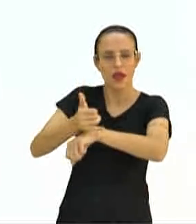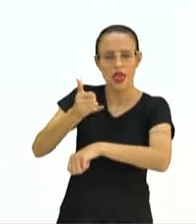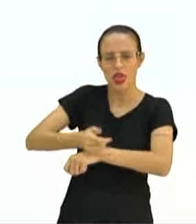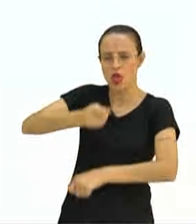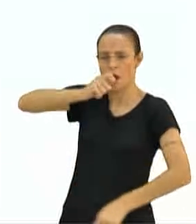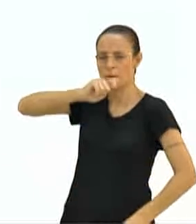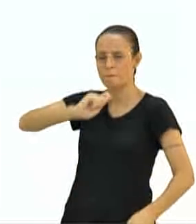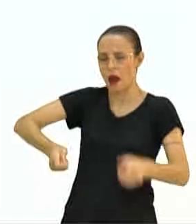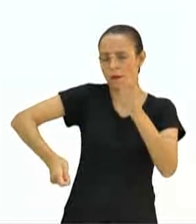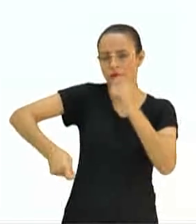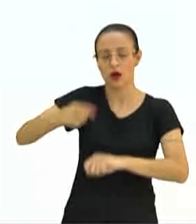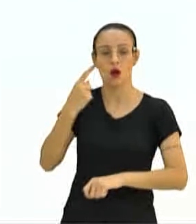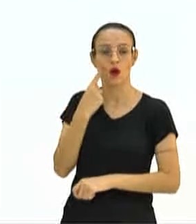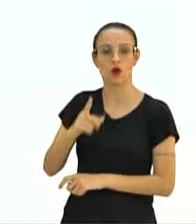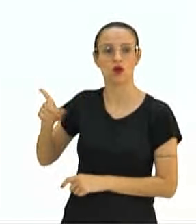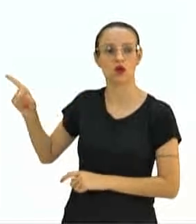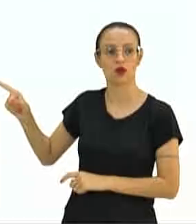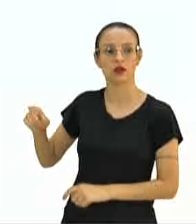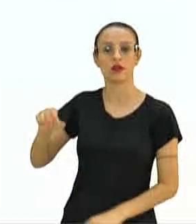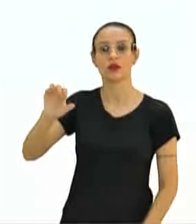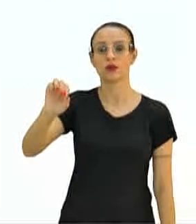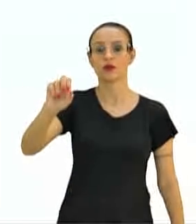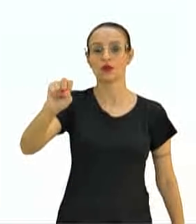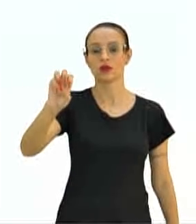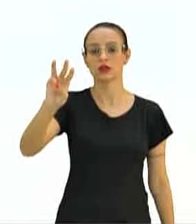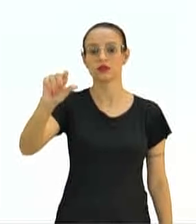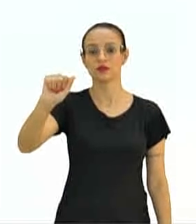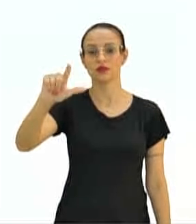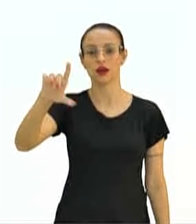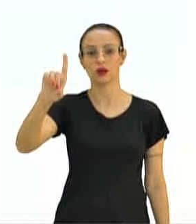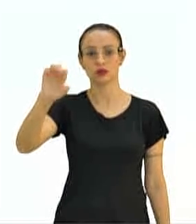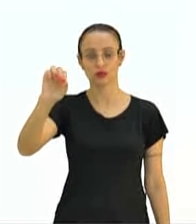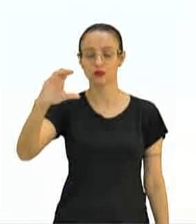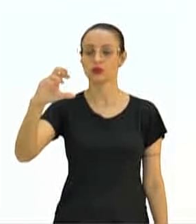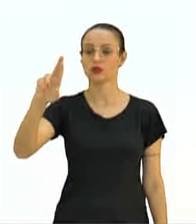aqui, né, o Oswaldo Cruz, que era então